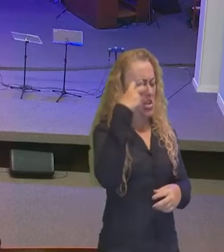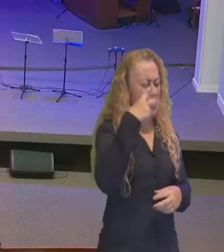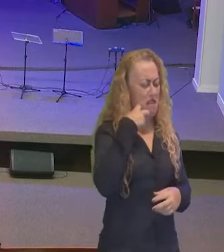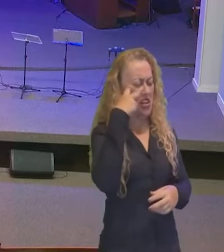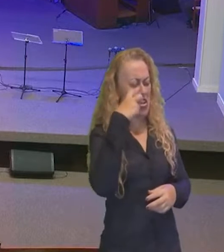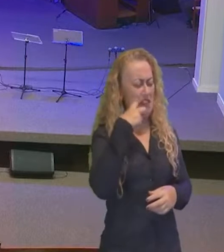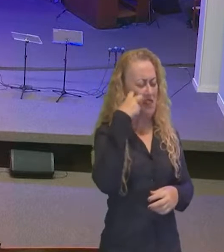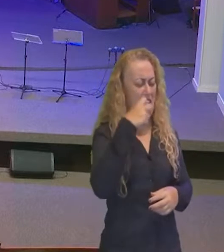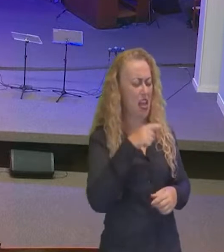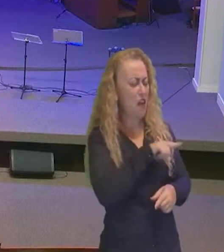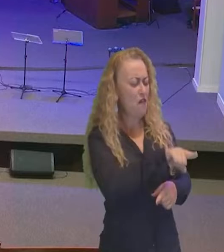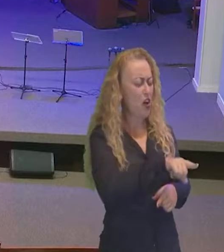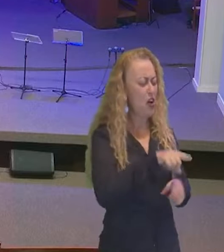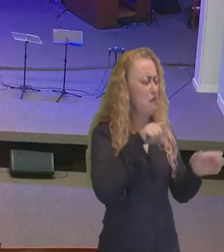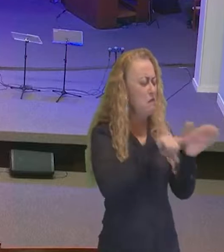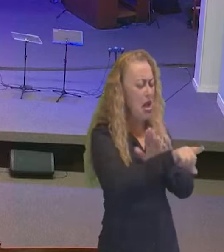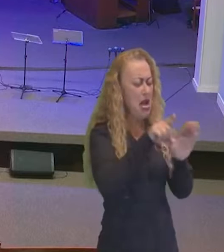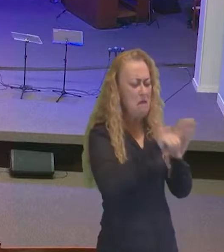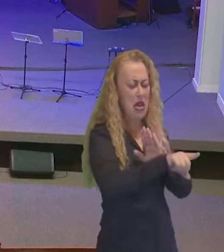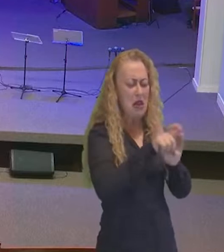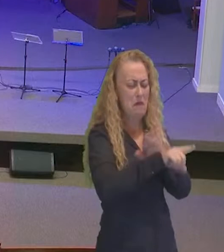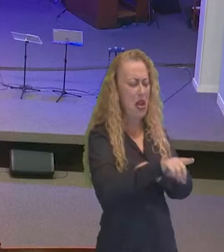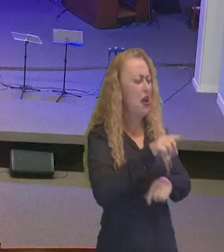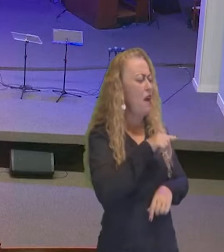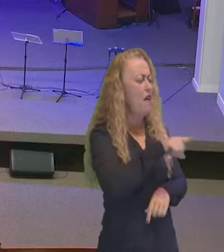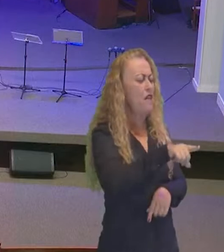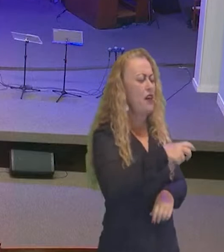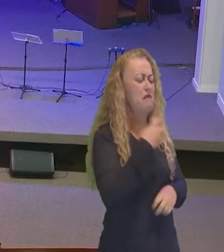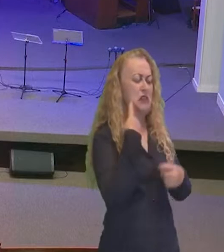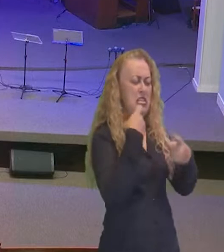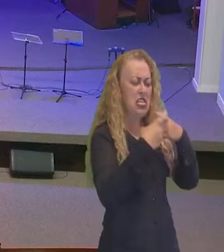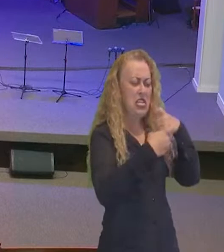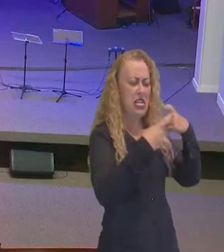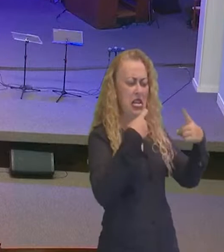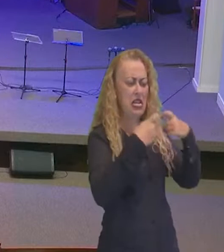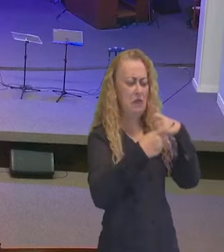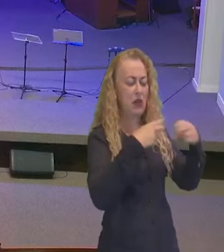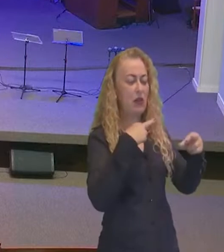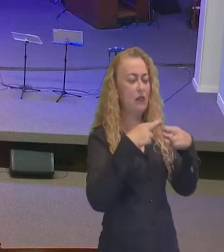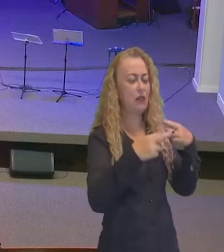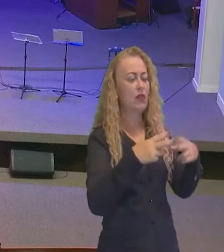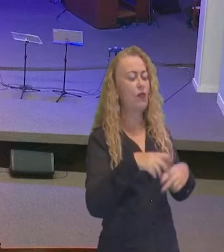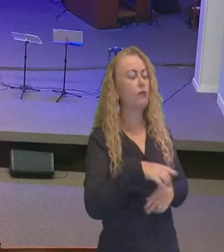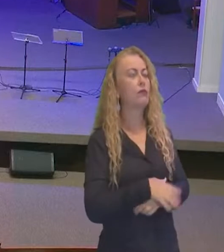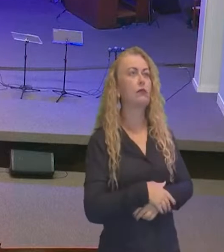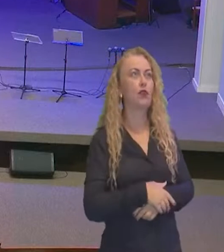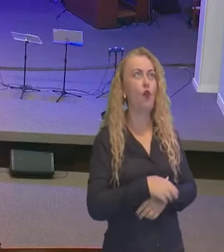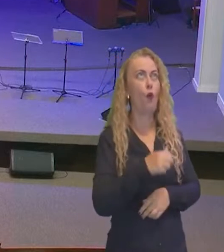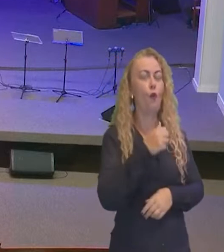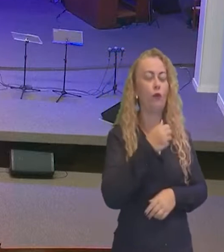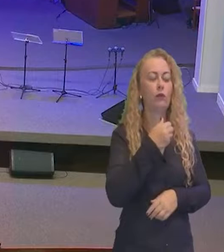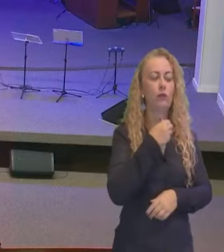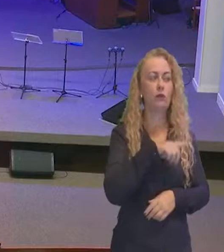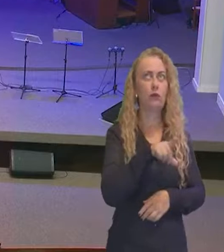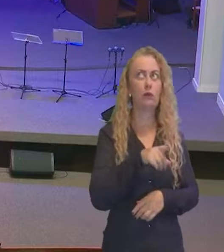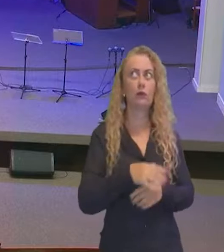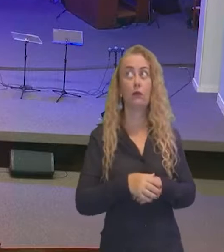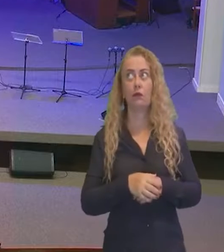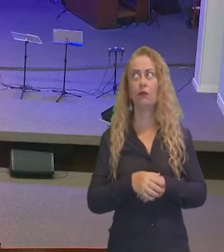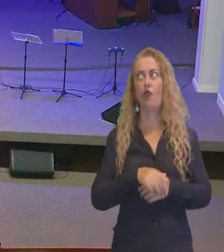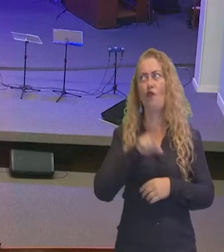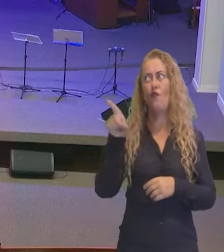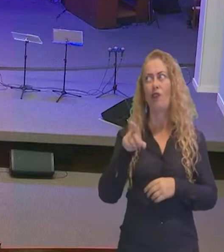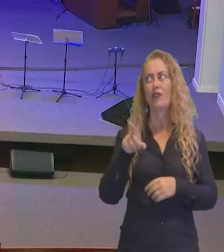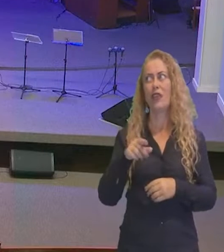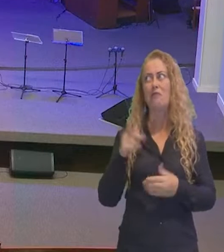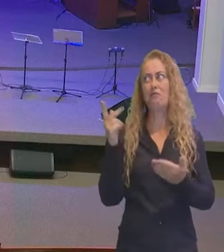e aquilo, e você olha para ela, dá um sorriso e diz: querida, você está coberta de razão, eu errei